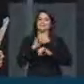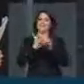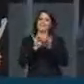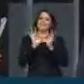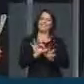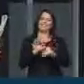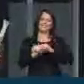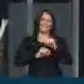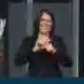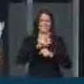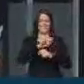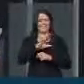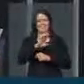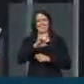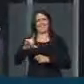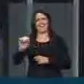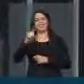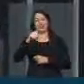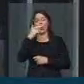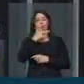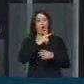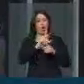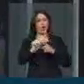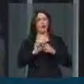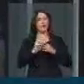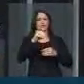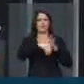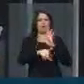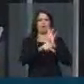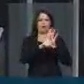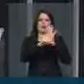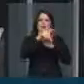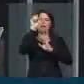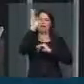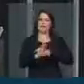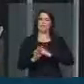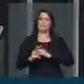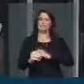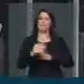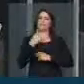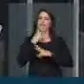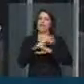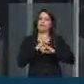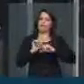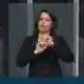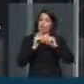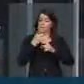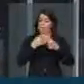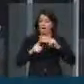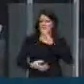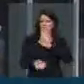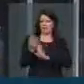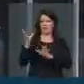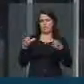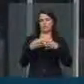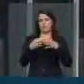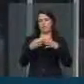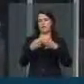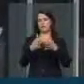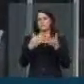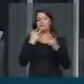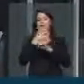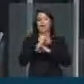o ECAD é uma conquista da lei brasileira, mas ele foi criado conjuntamente com um órgão